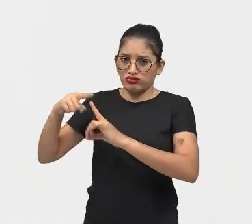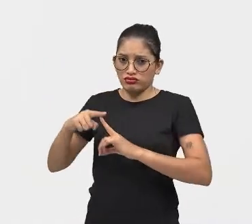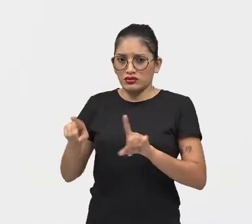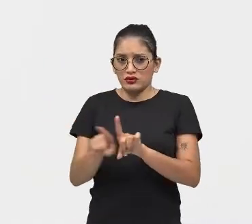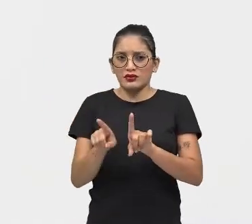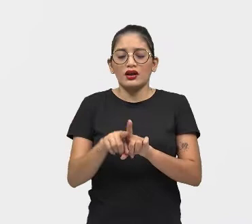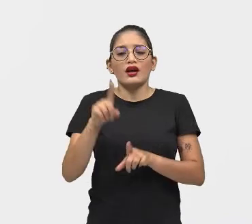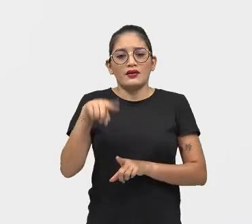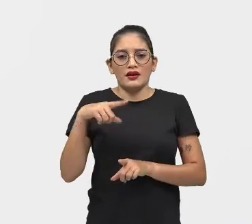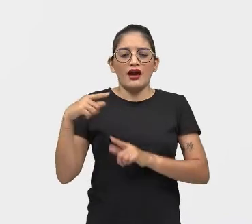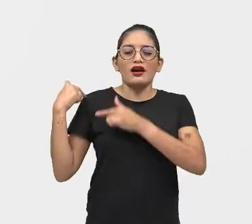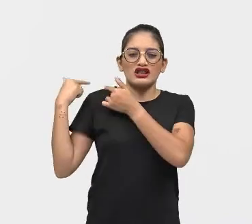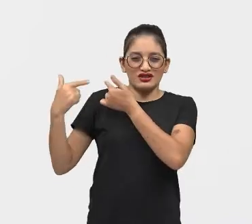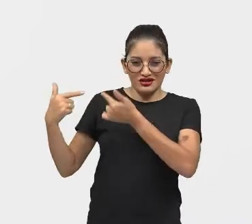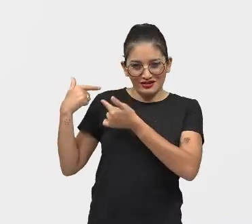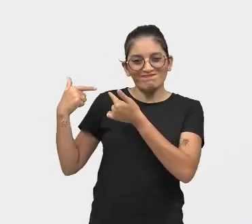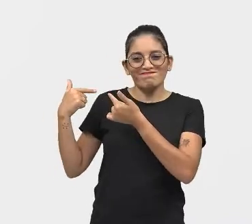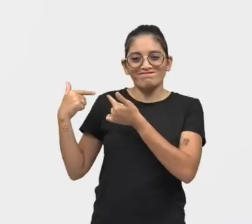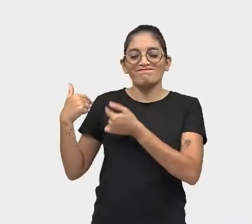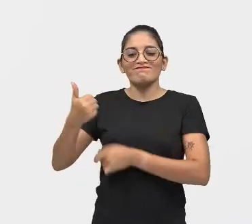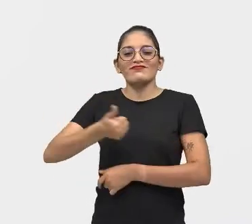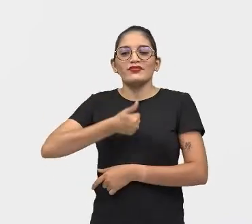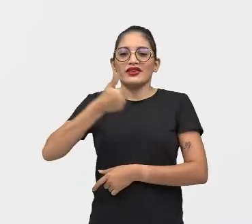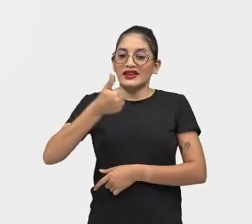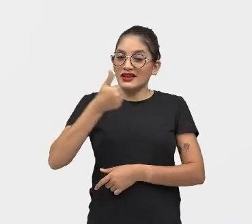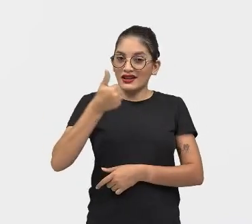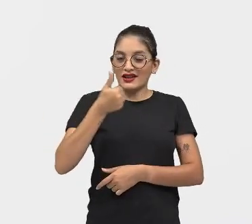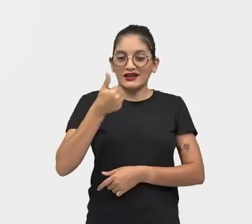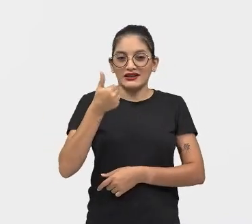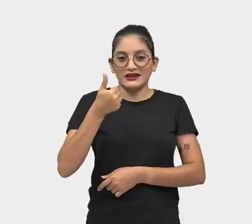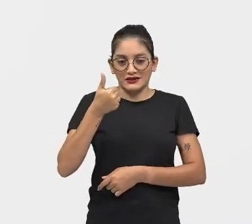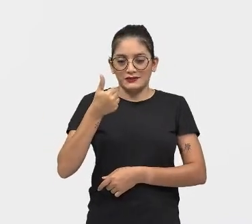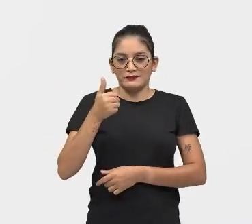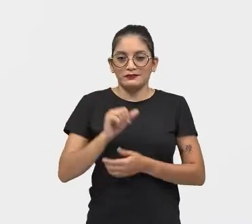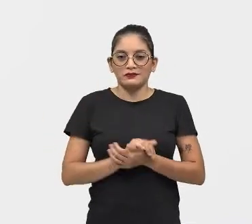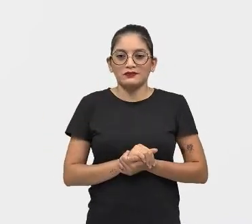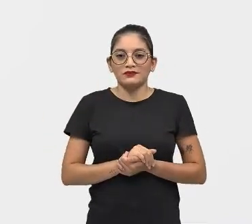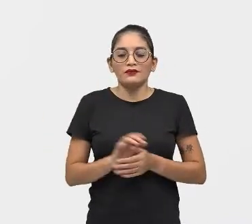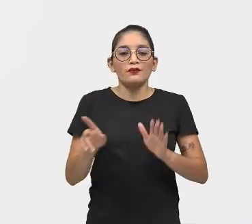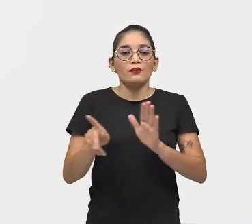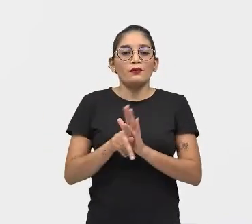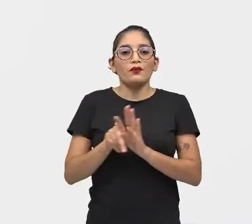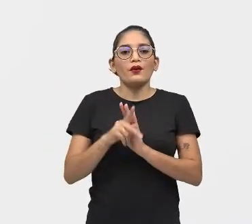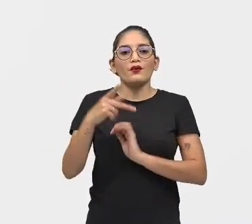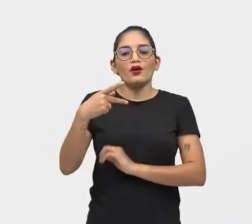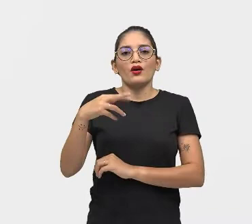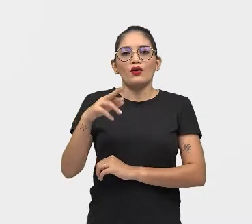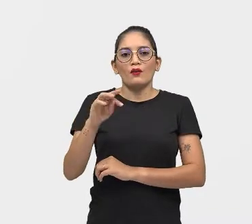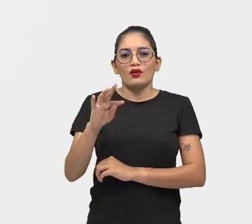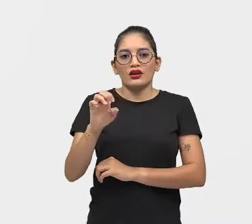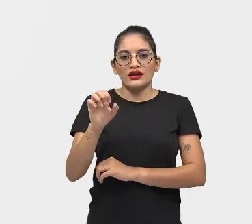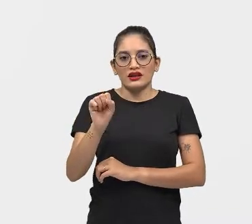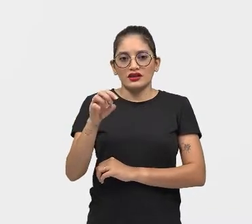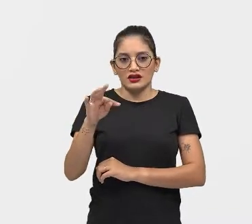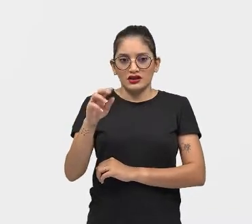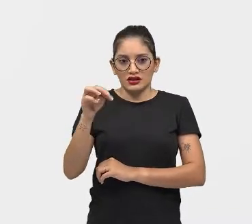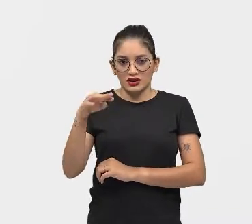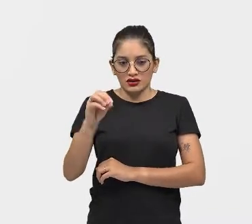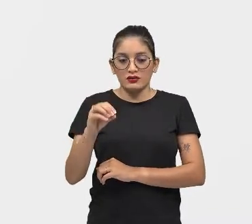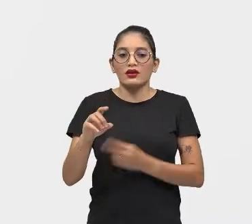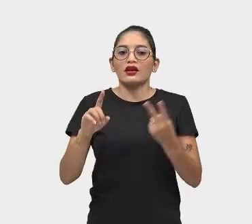protestantes tradicionais, que foram aquelas primeiras do protestantismo, os luteranos e